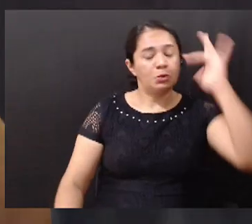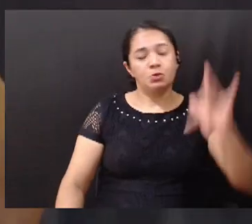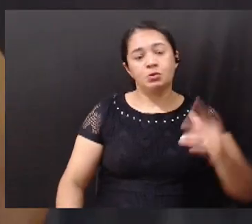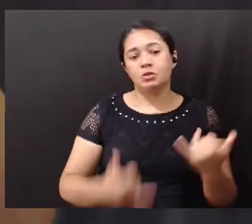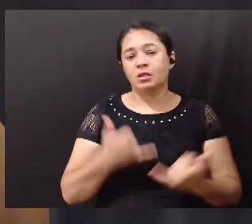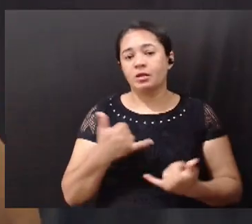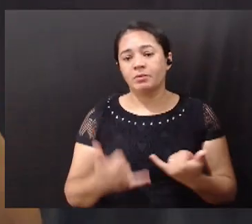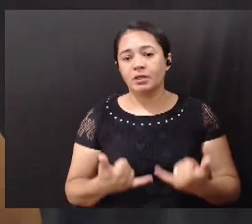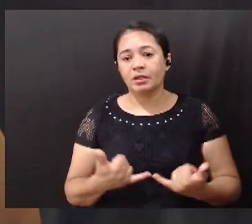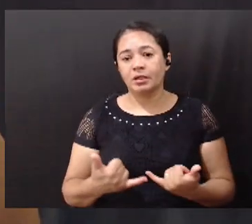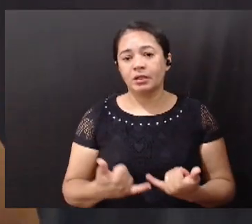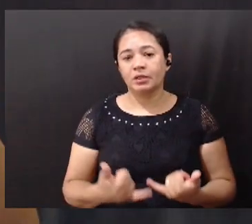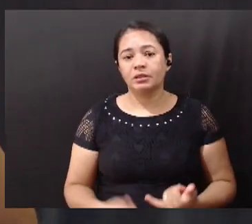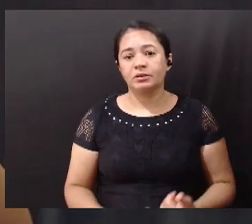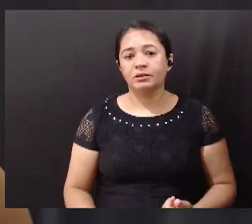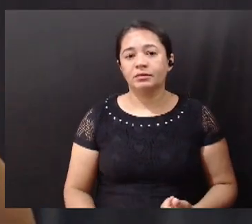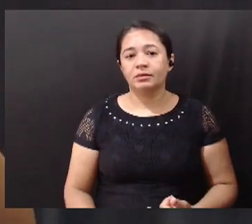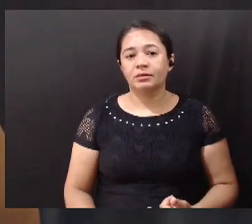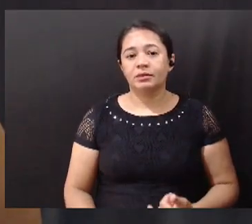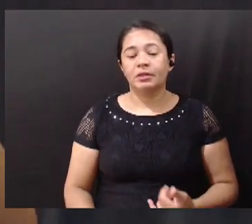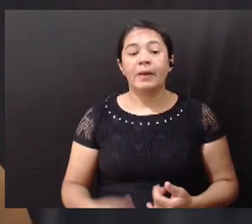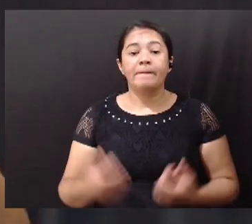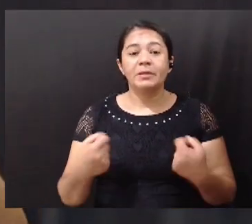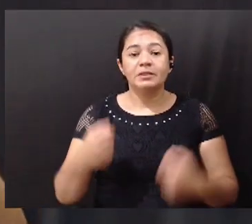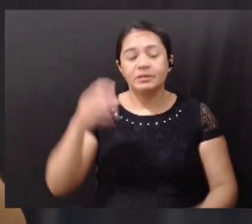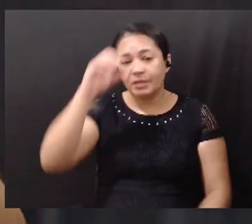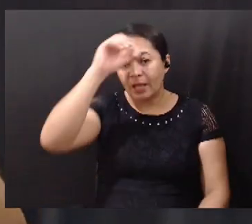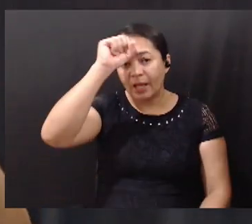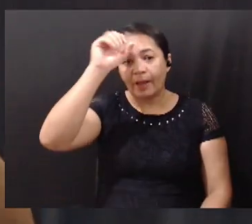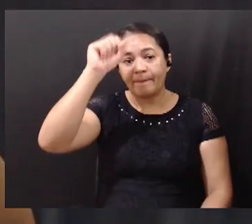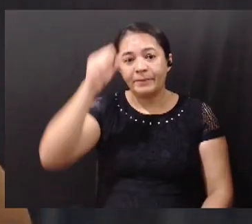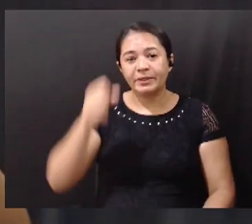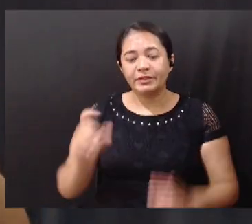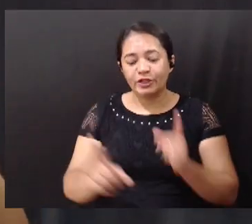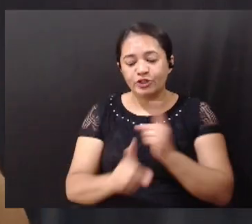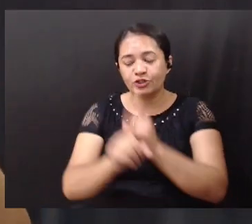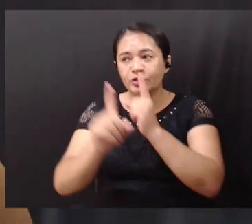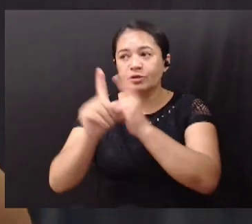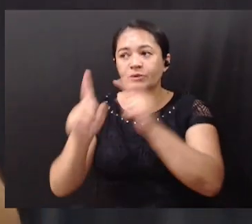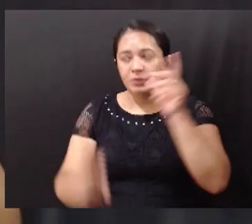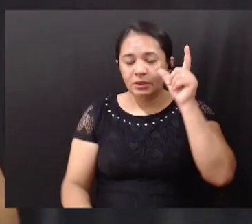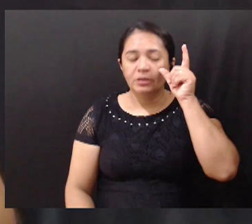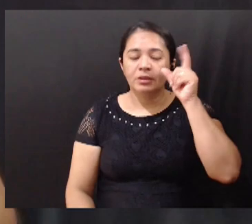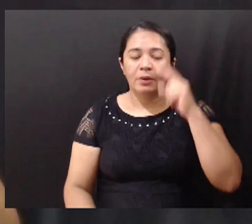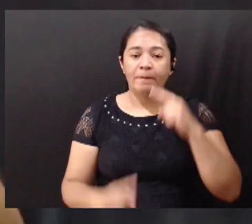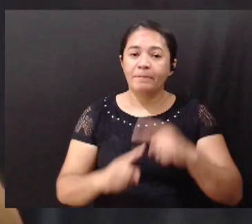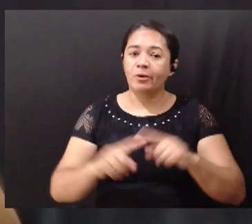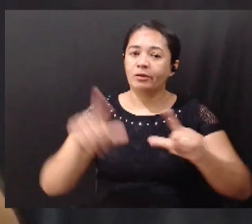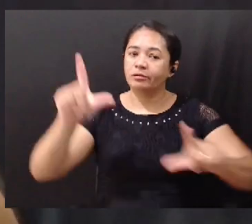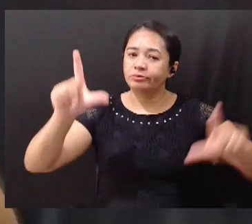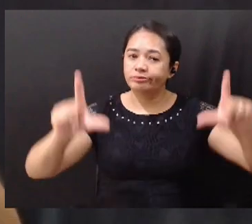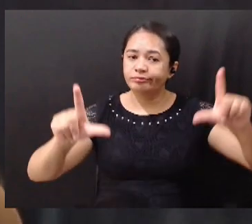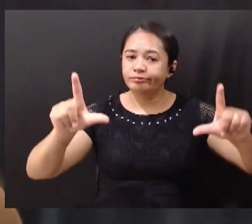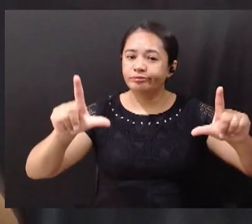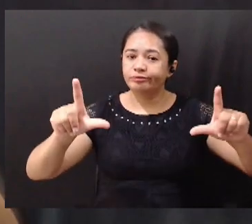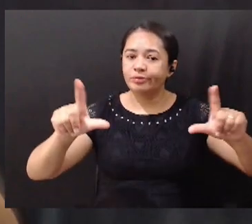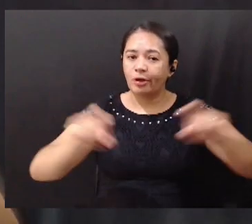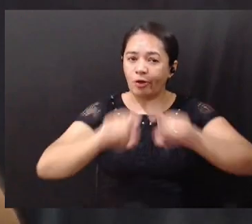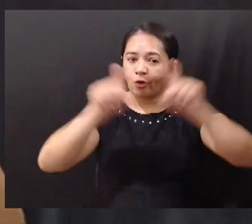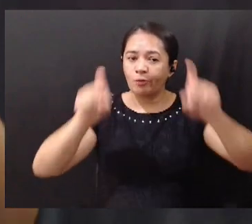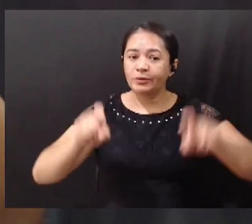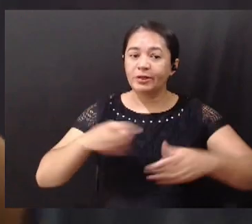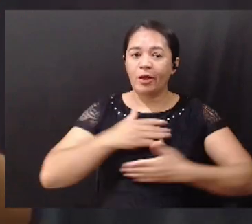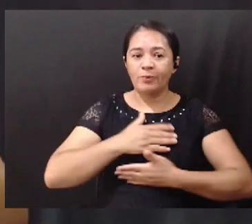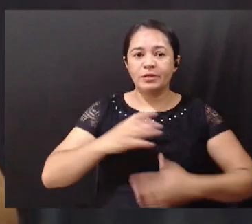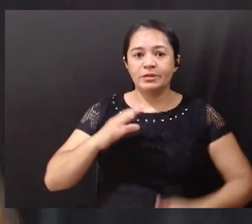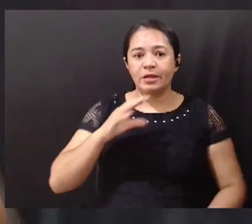se entreter, né? Descobrir os seus interesses, porque a tela, ela tem esse prazer imediato, ela supre,